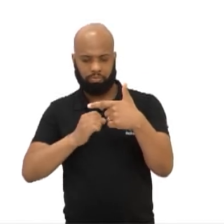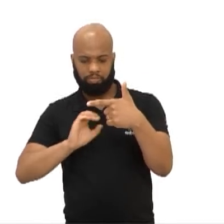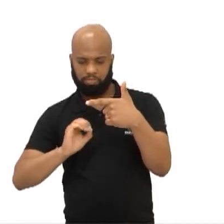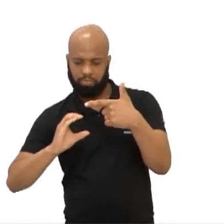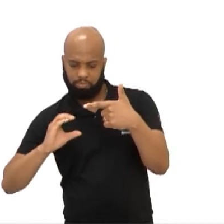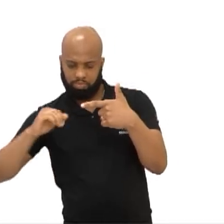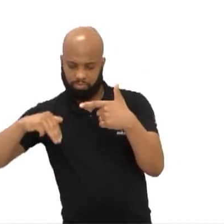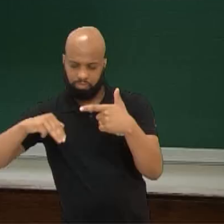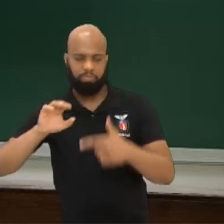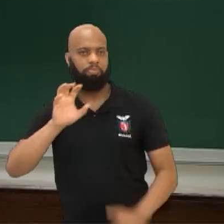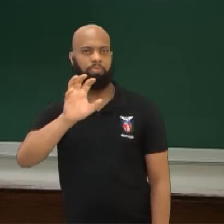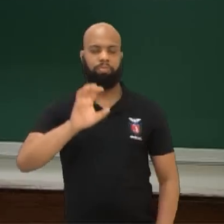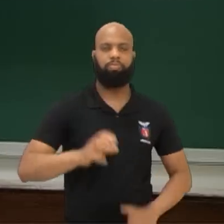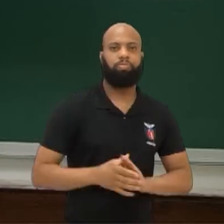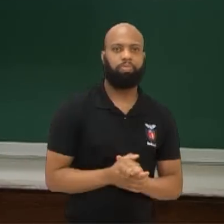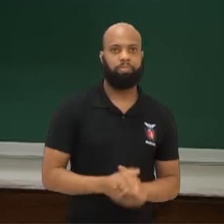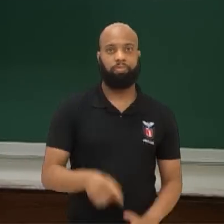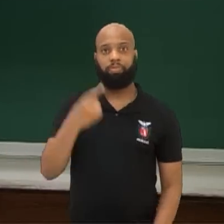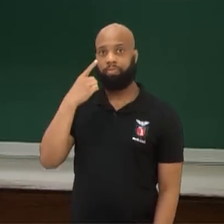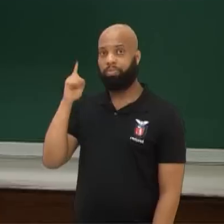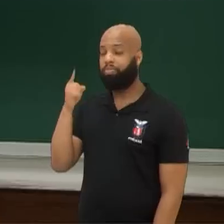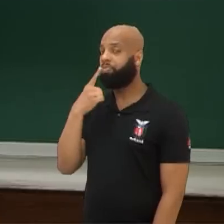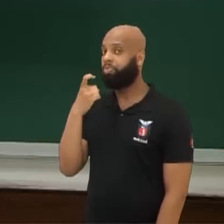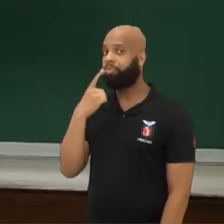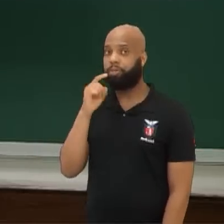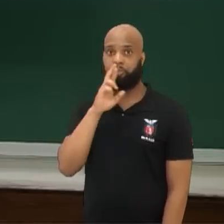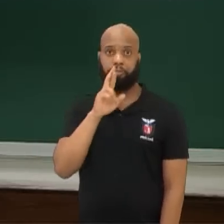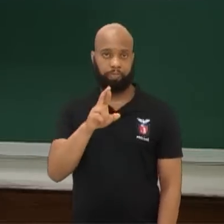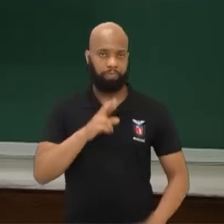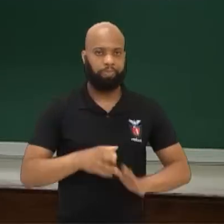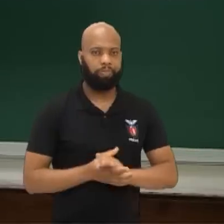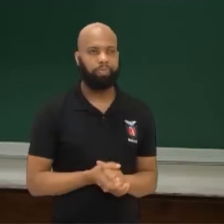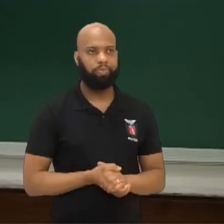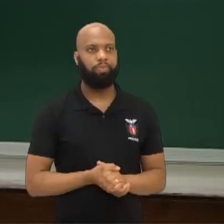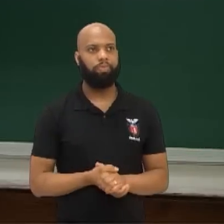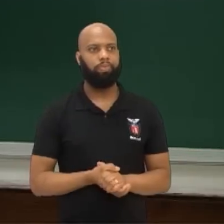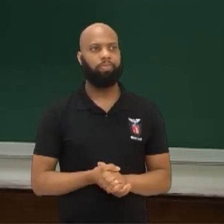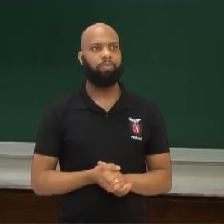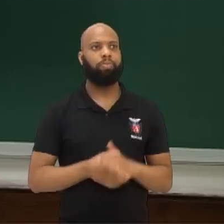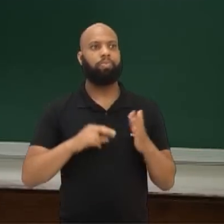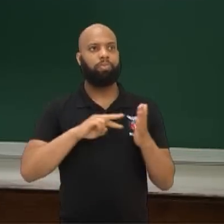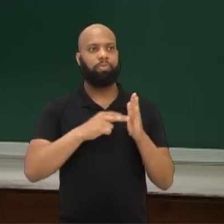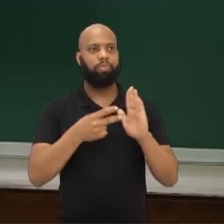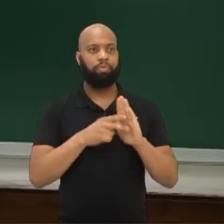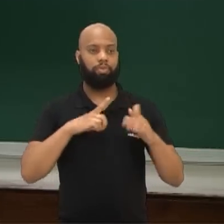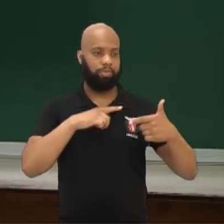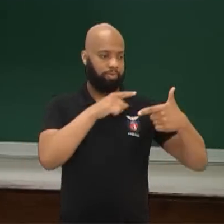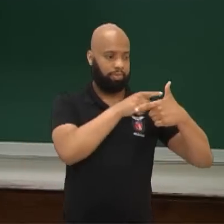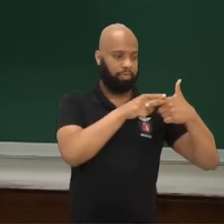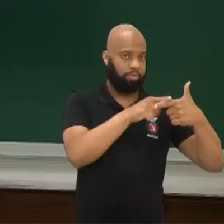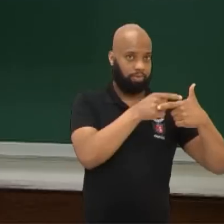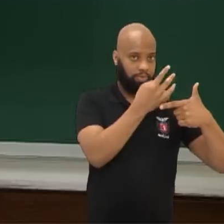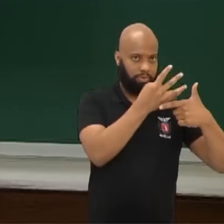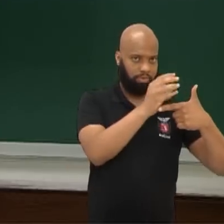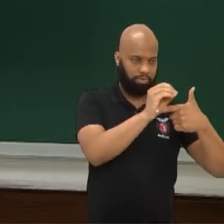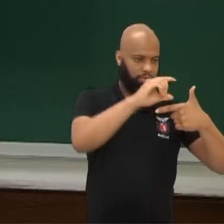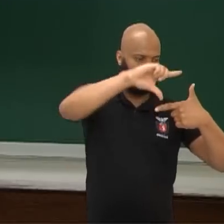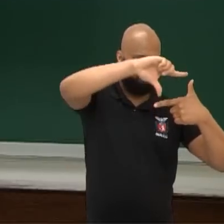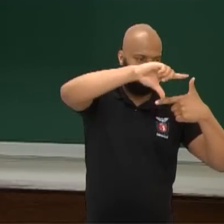me faltando é 80 centímetros. Ou seja, a base do